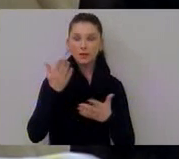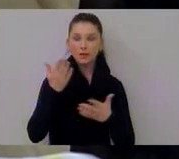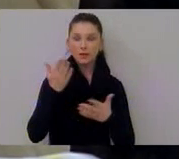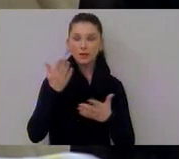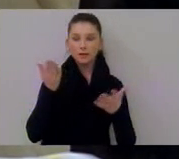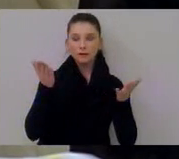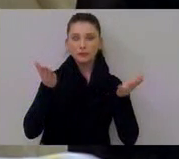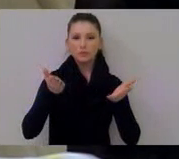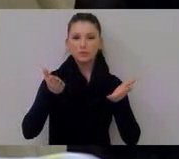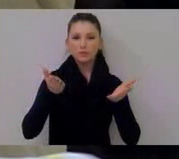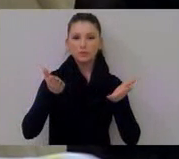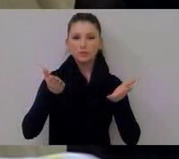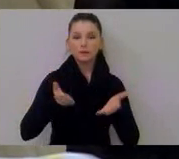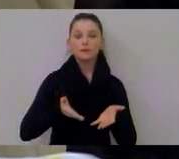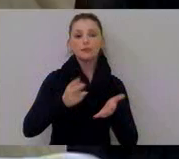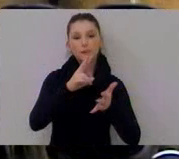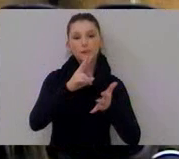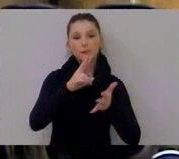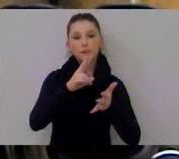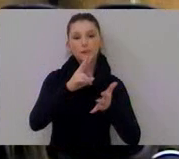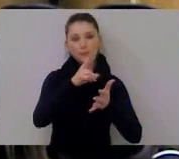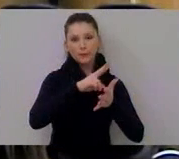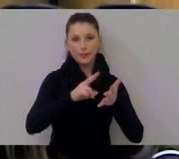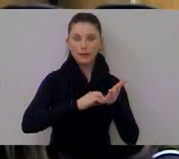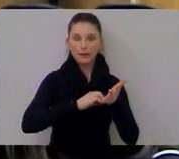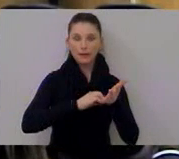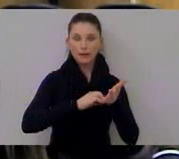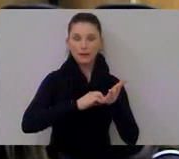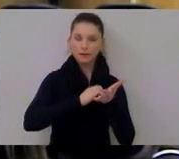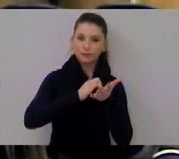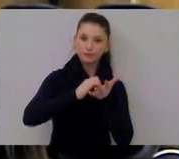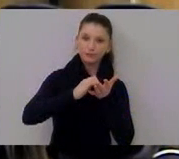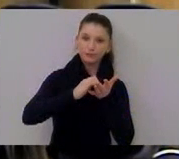agora para que faça a leitura do expediente.